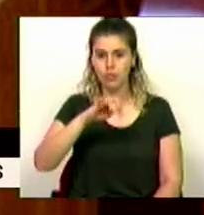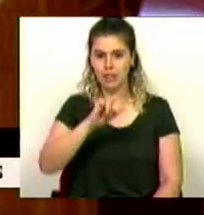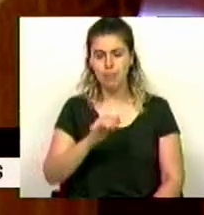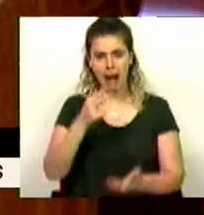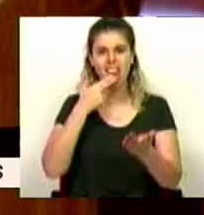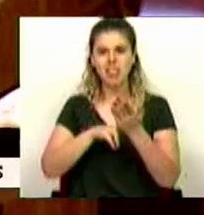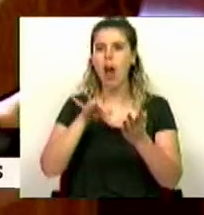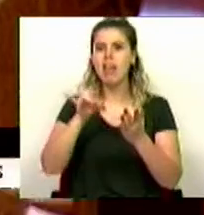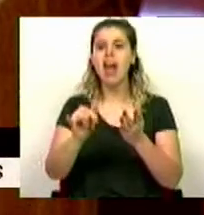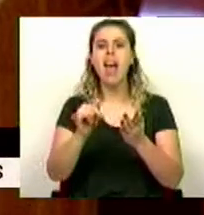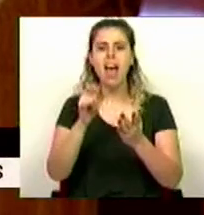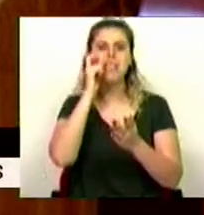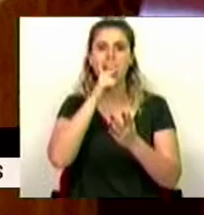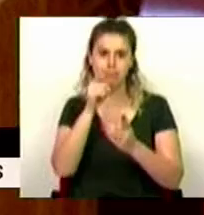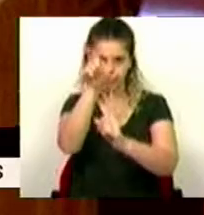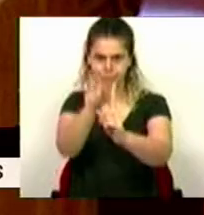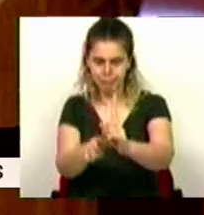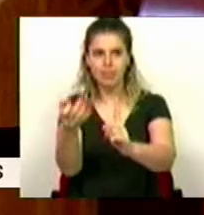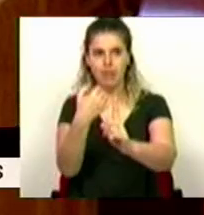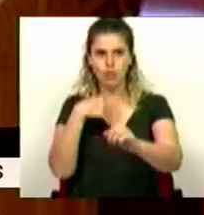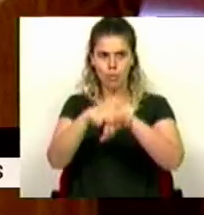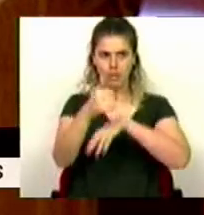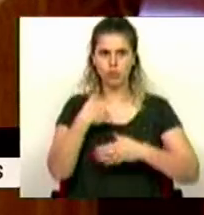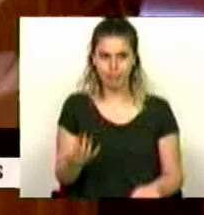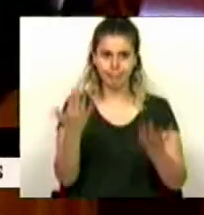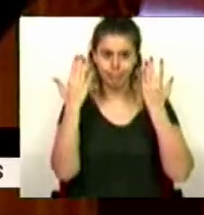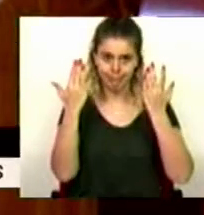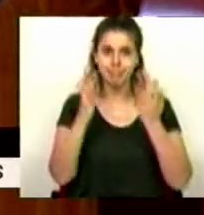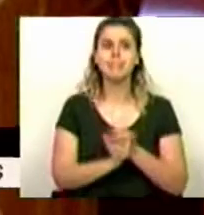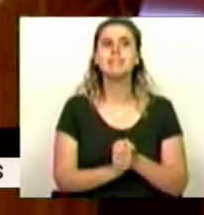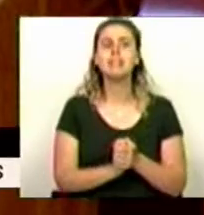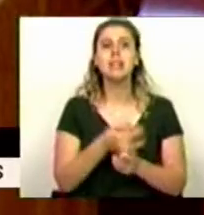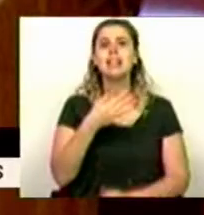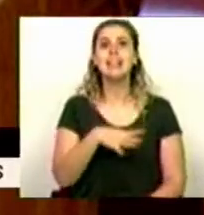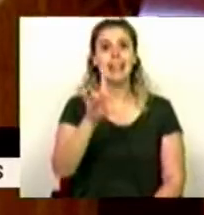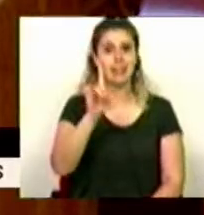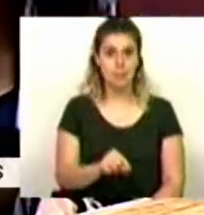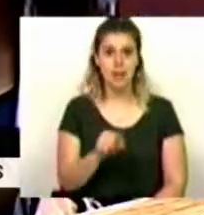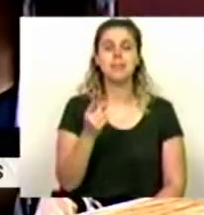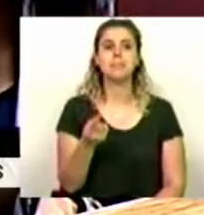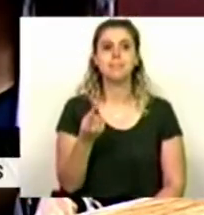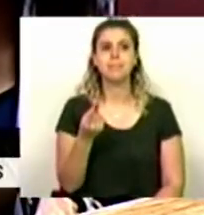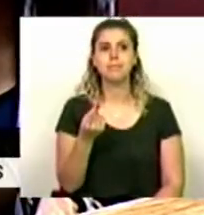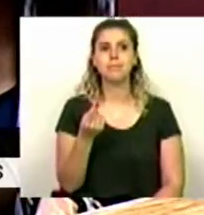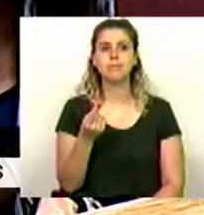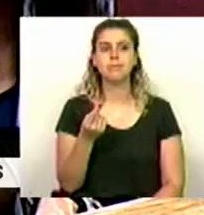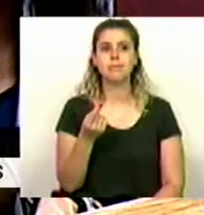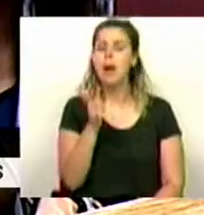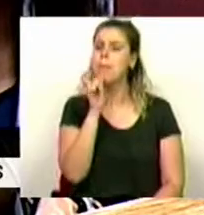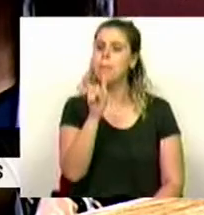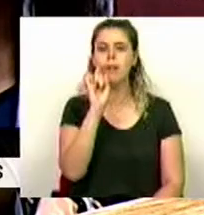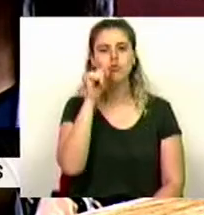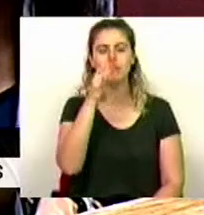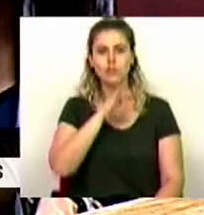seu lado e, por isso, saúdo. Queria também dirigir uma